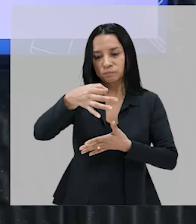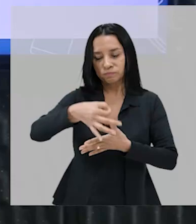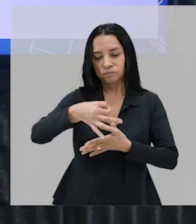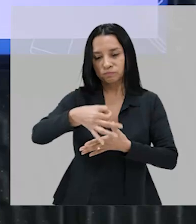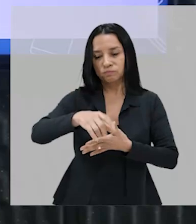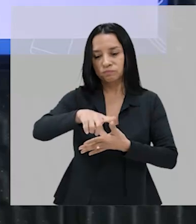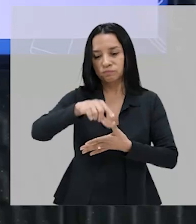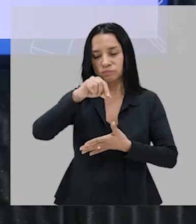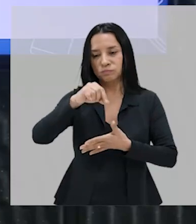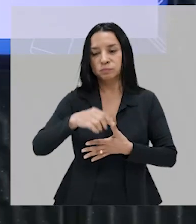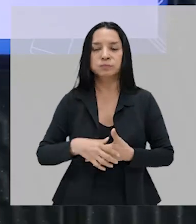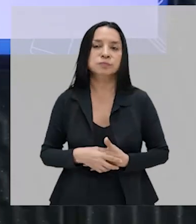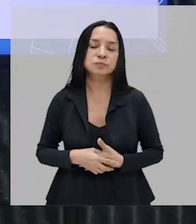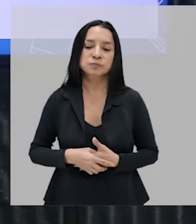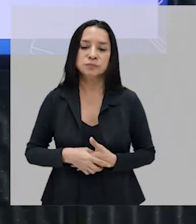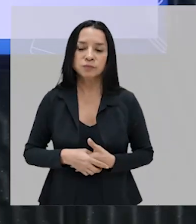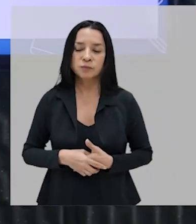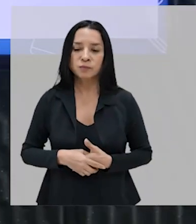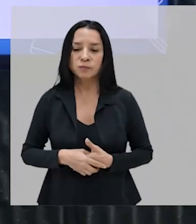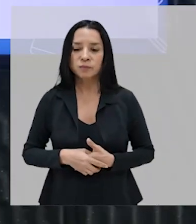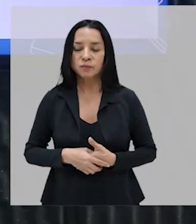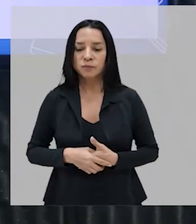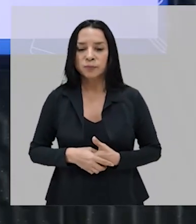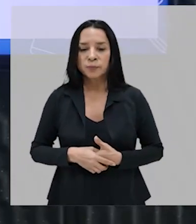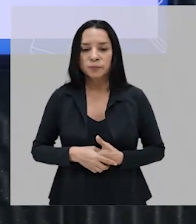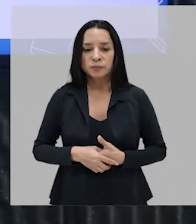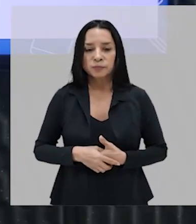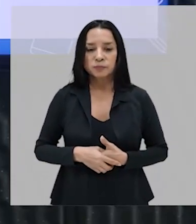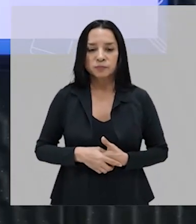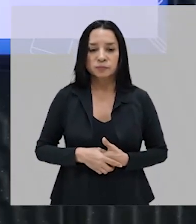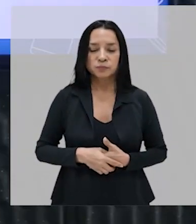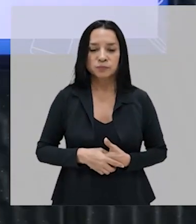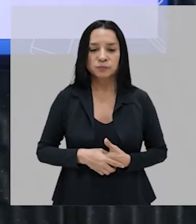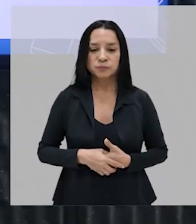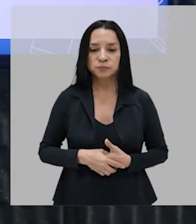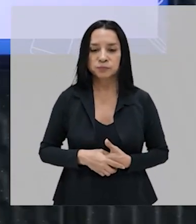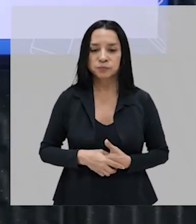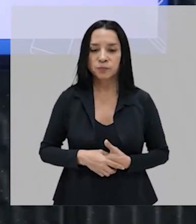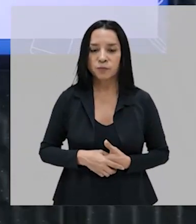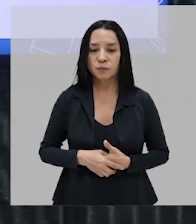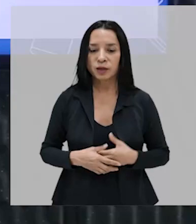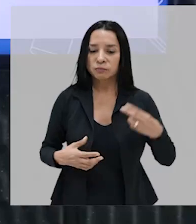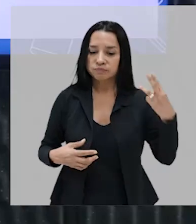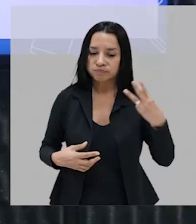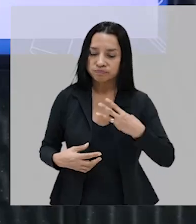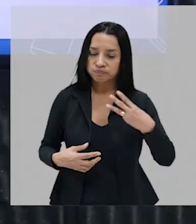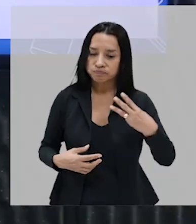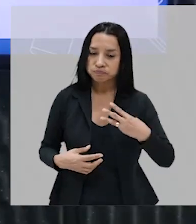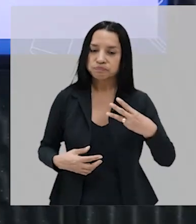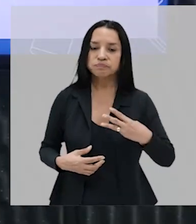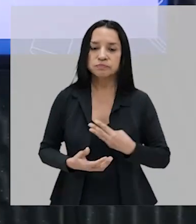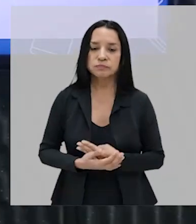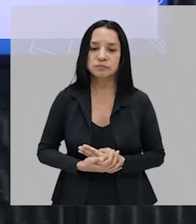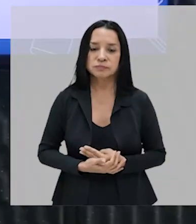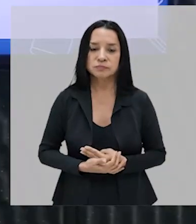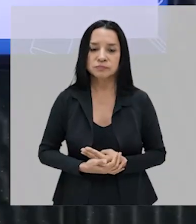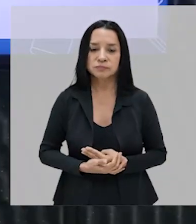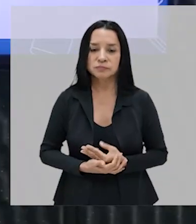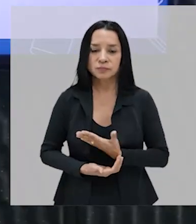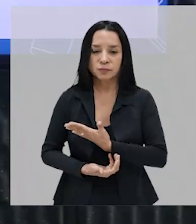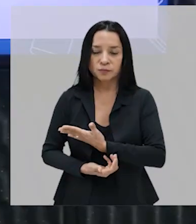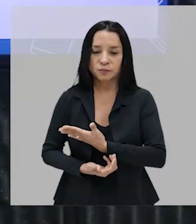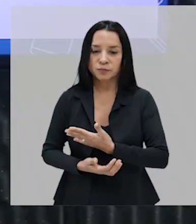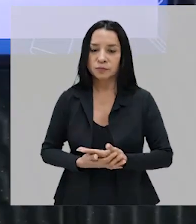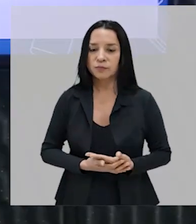você, certo? Então, letra A mais adequada. Vamos aqui para a terceira questão.